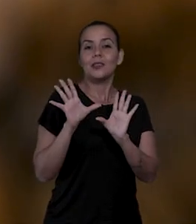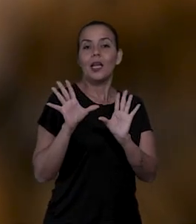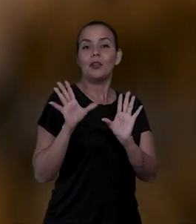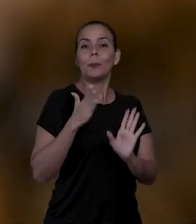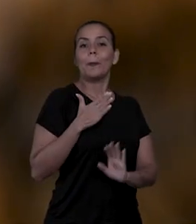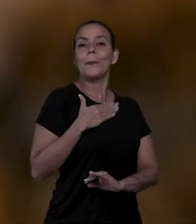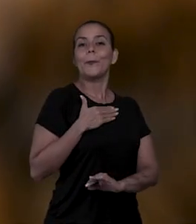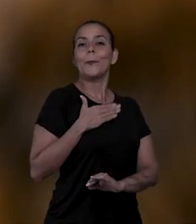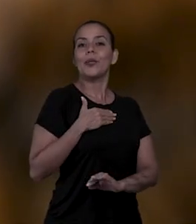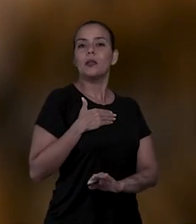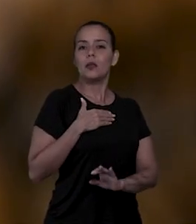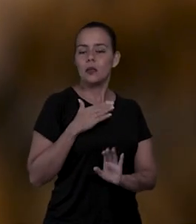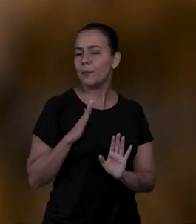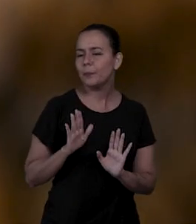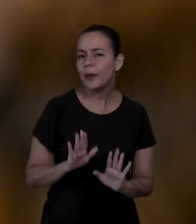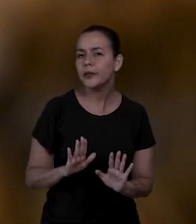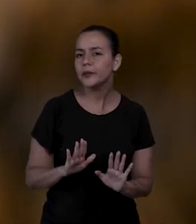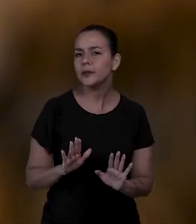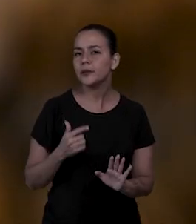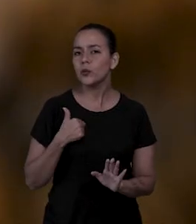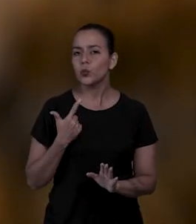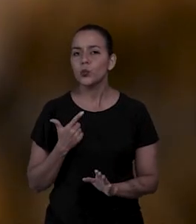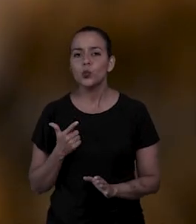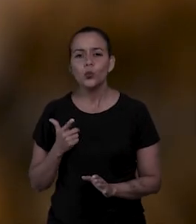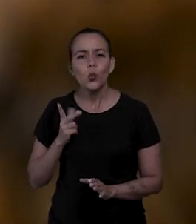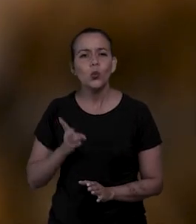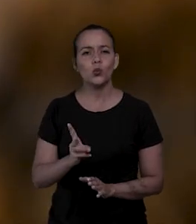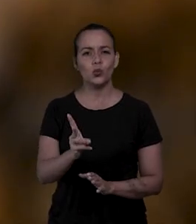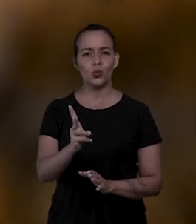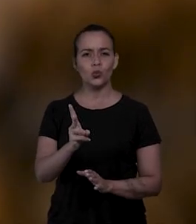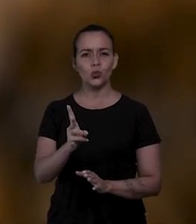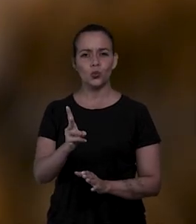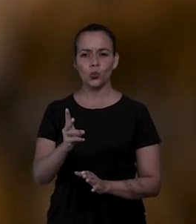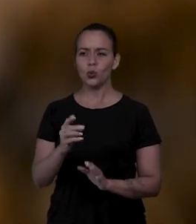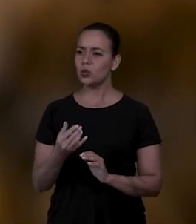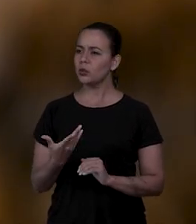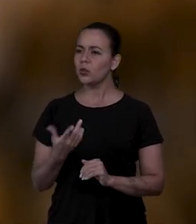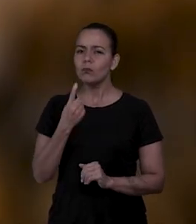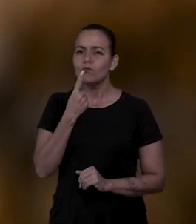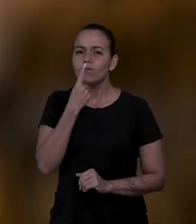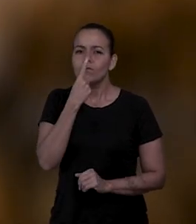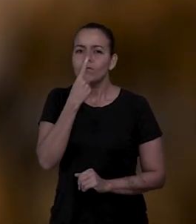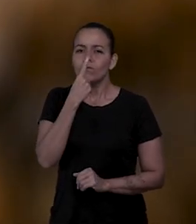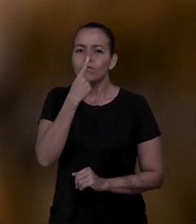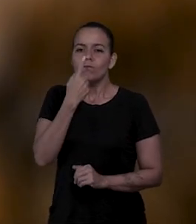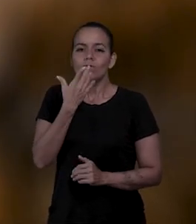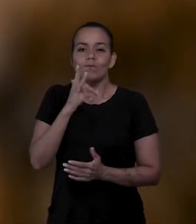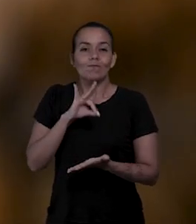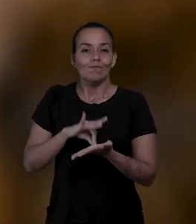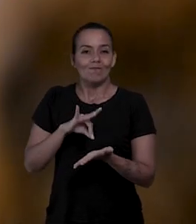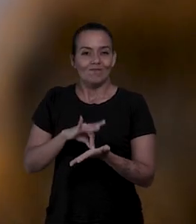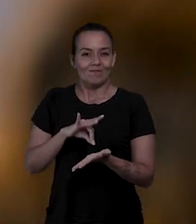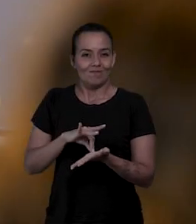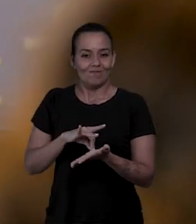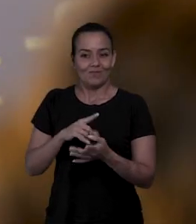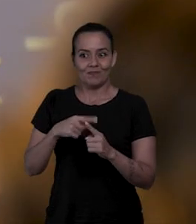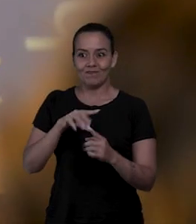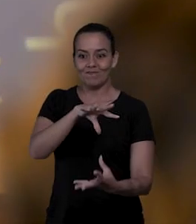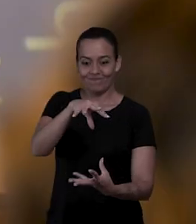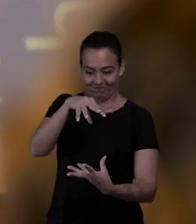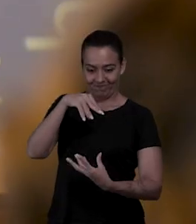autoral, mas que nos leve a uma intimidade real, uma intimidade